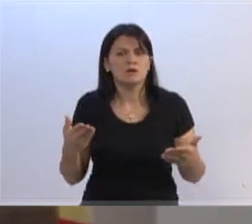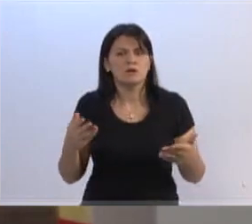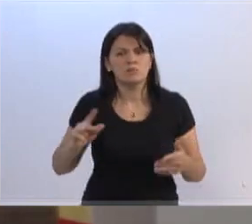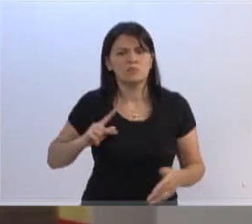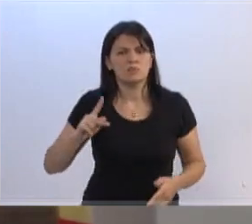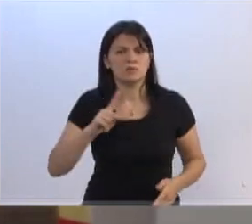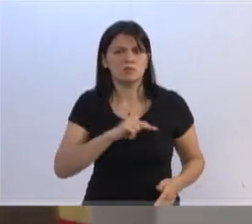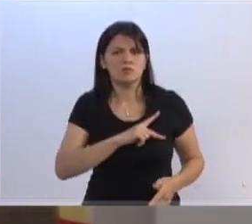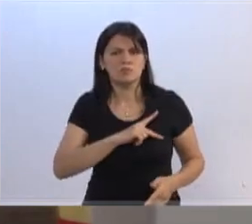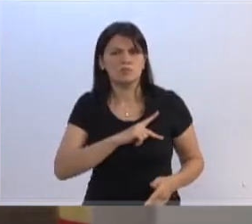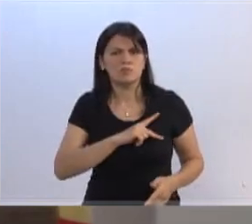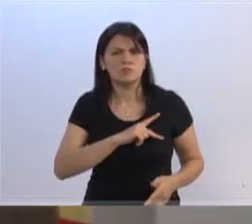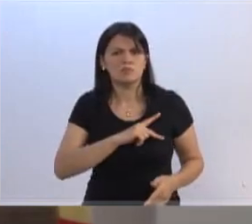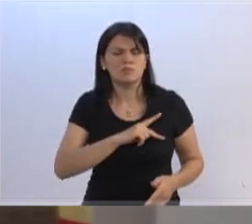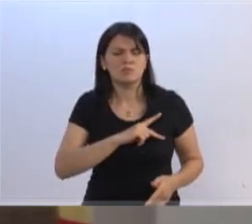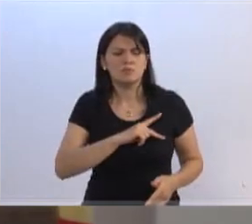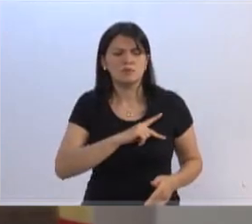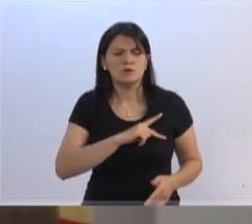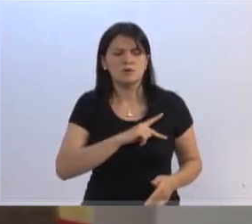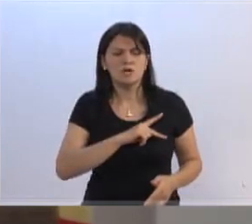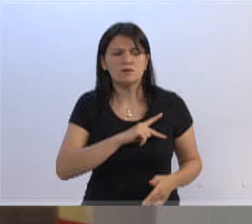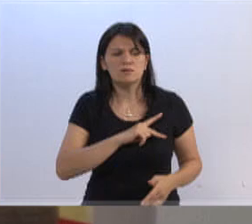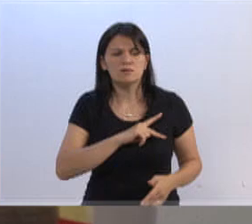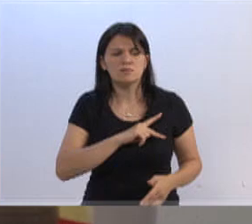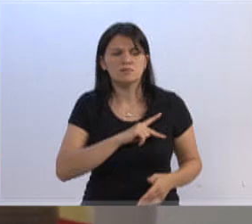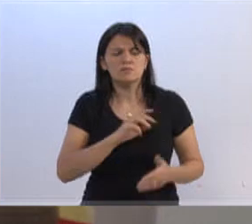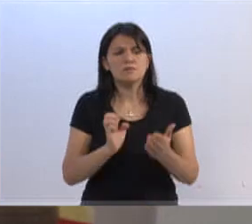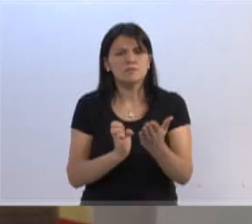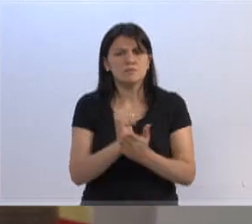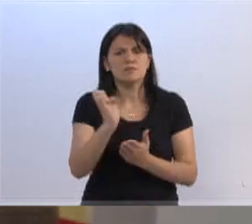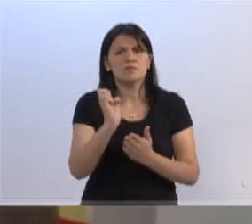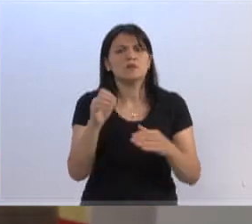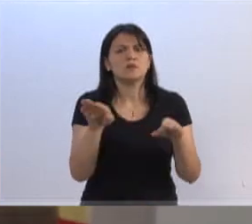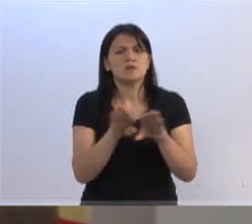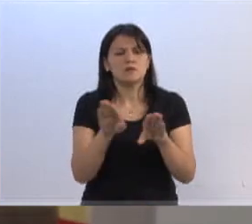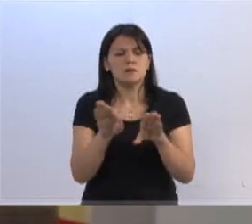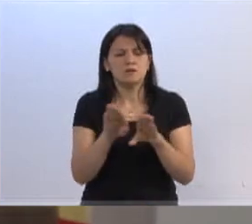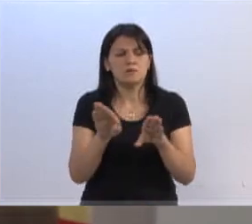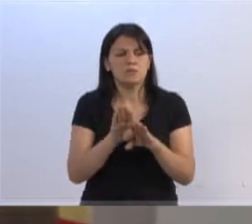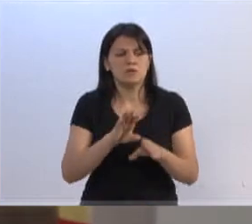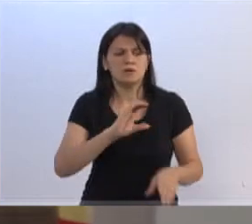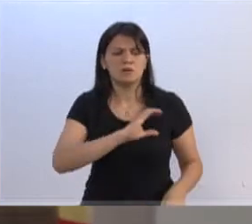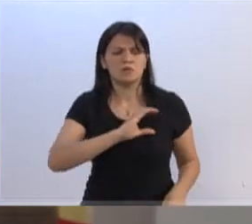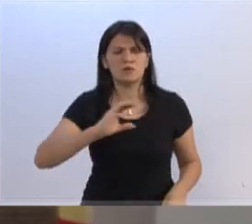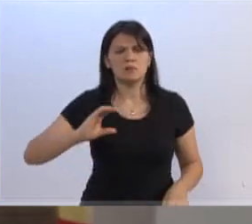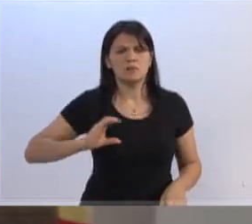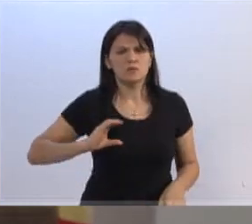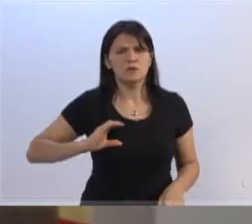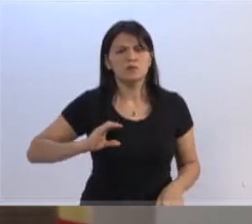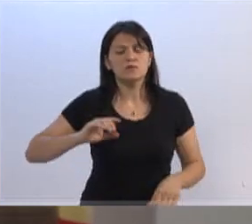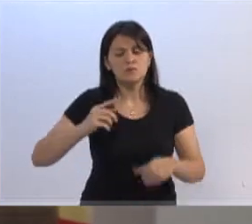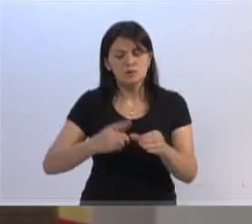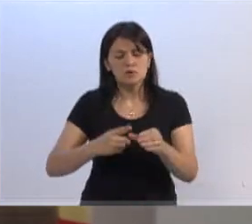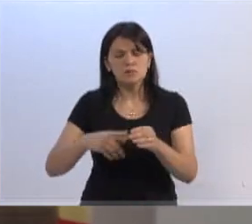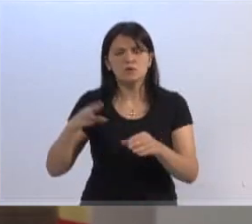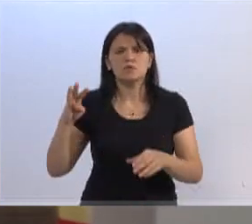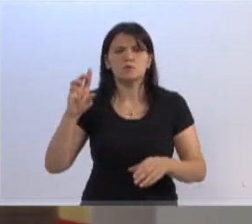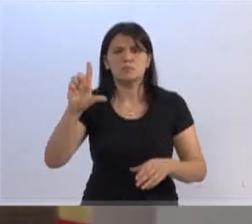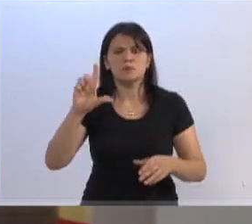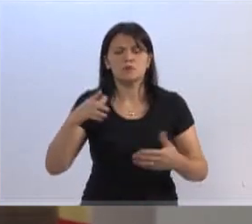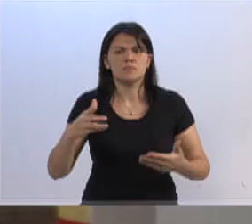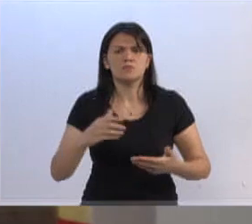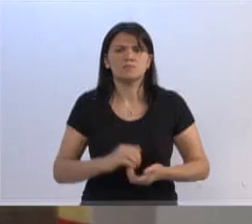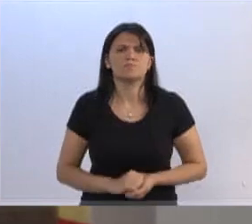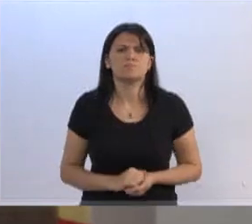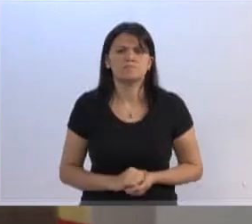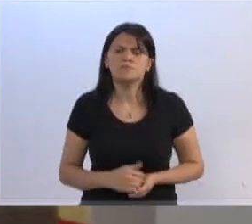público, de cargos concursados e de cargos comissionados na cidade de Blumenau. E aí,